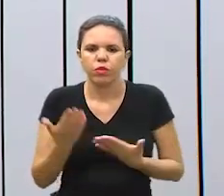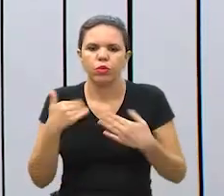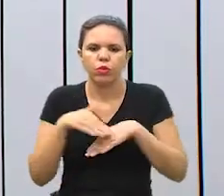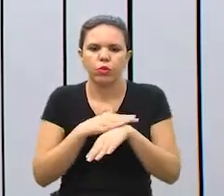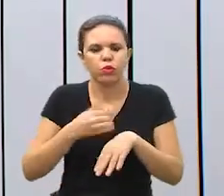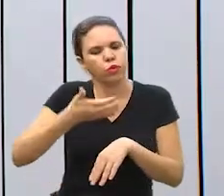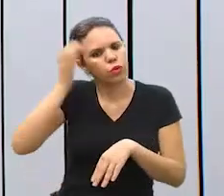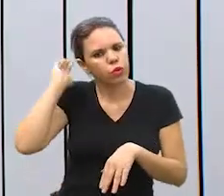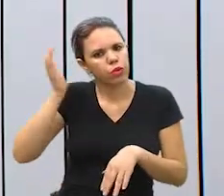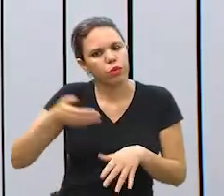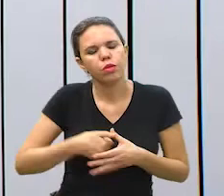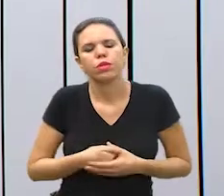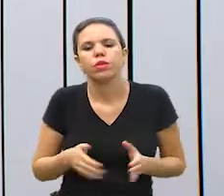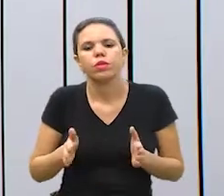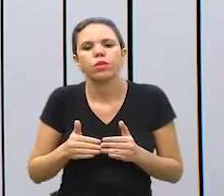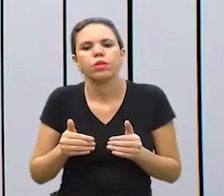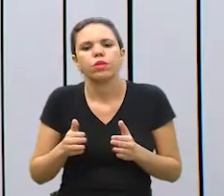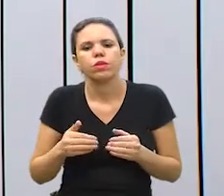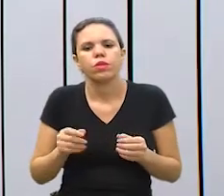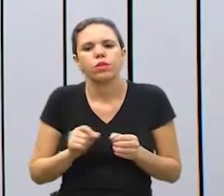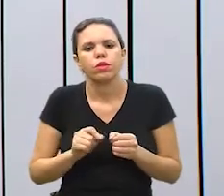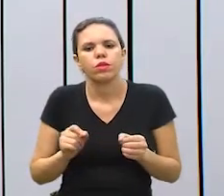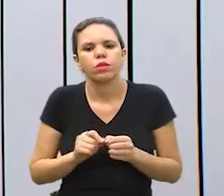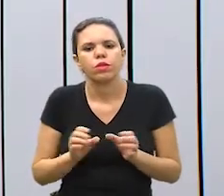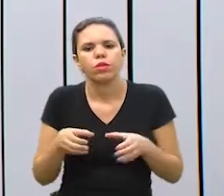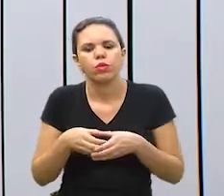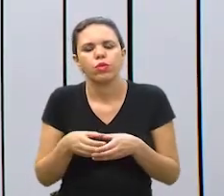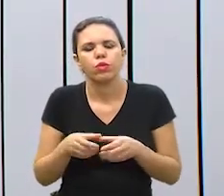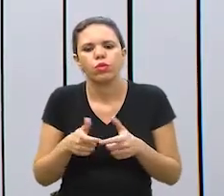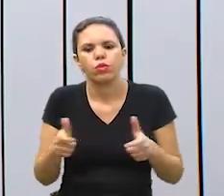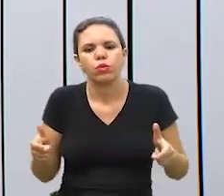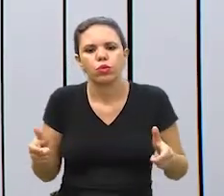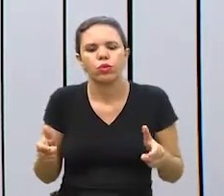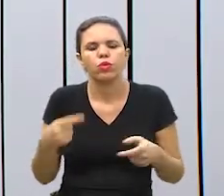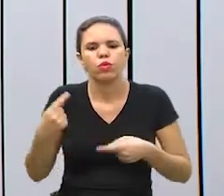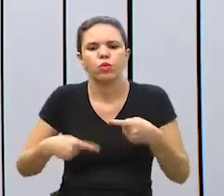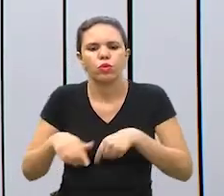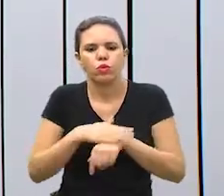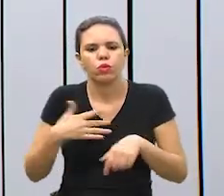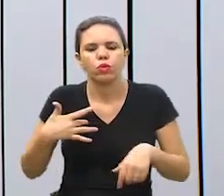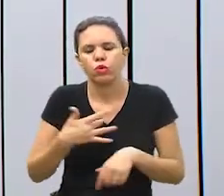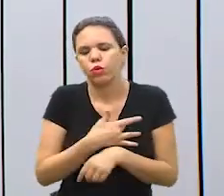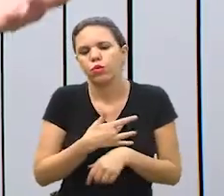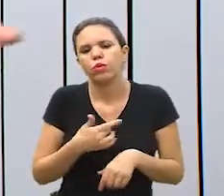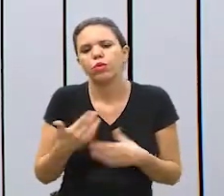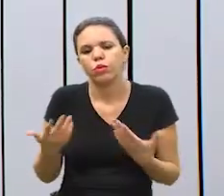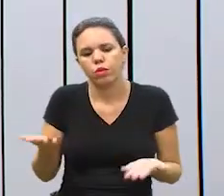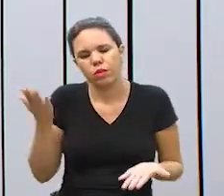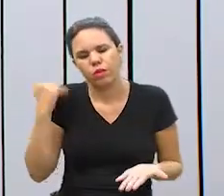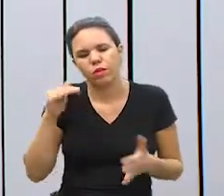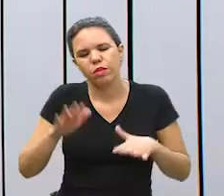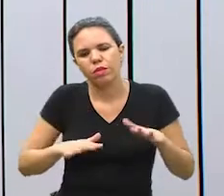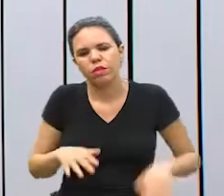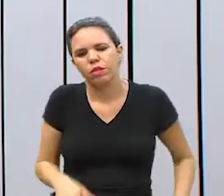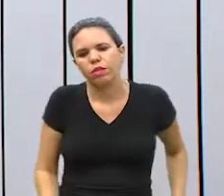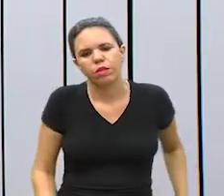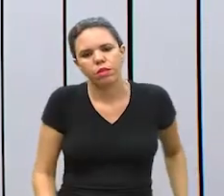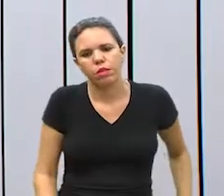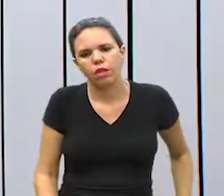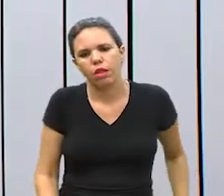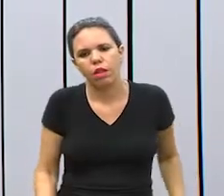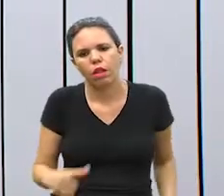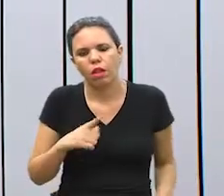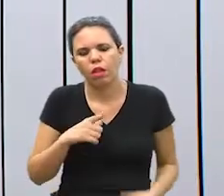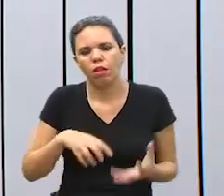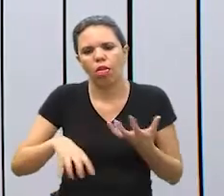com o Dário, eu vou pedir para a gente fazer um comitê amplo de discussão da saúde. A senhora sabe que muitas vezes existe